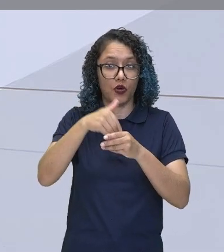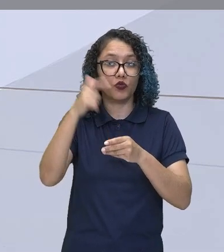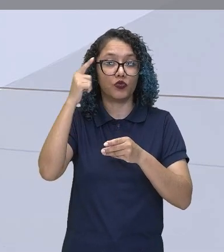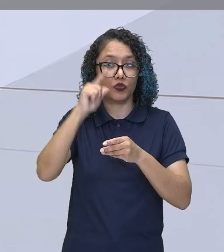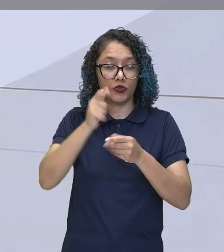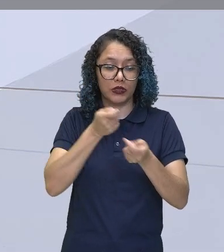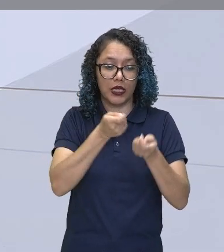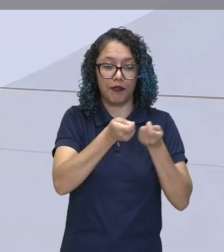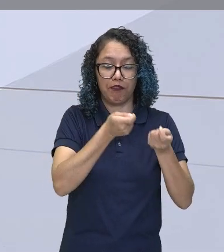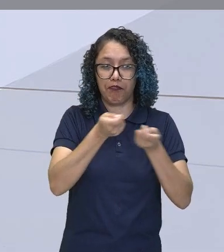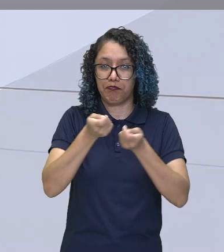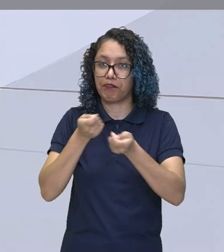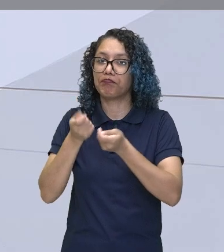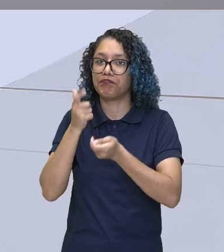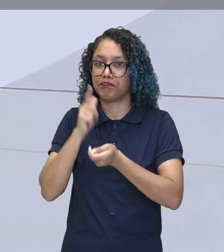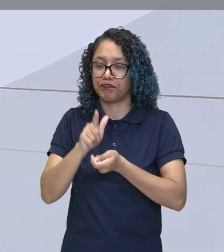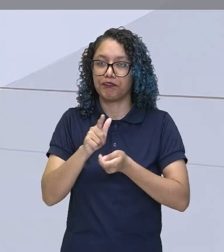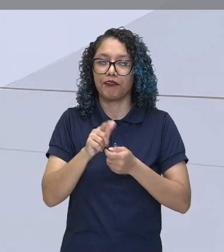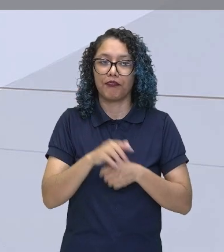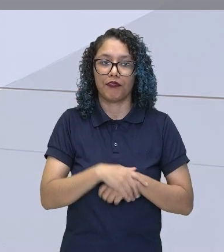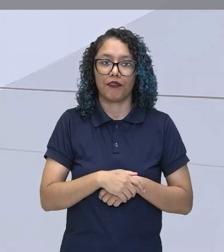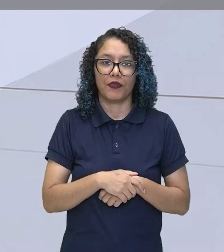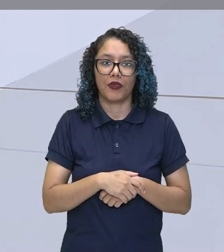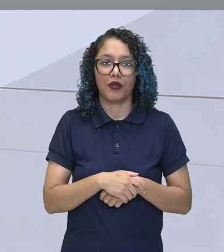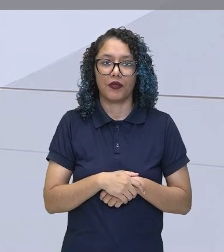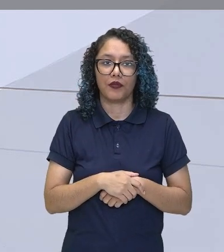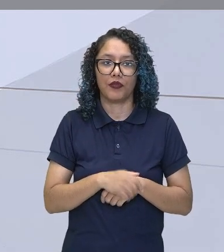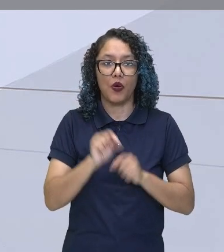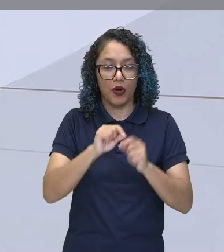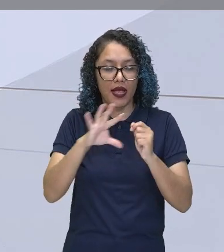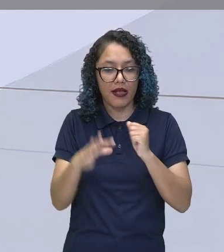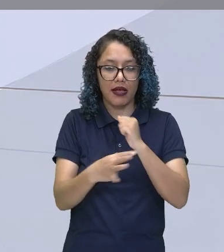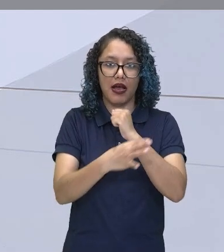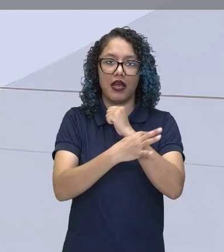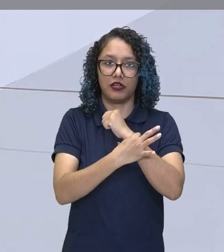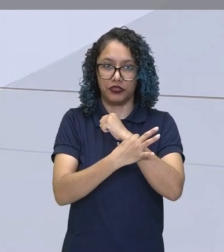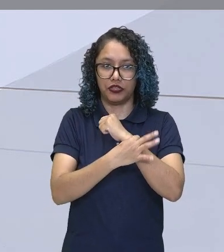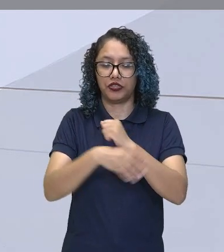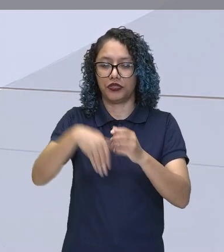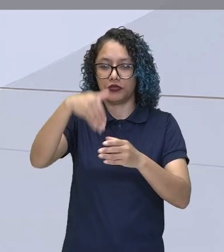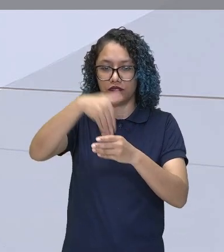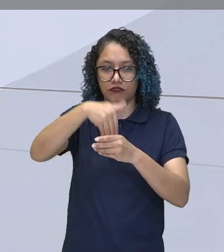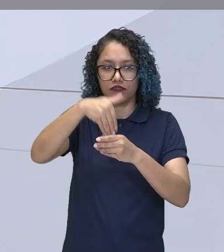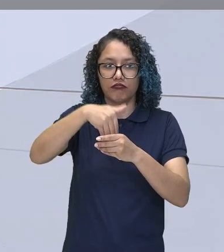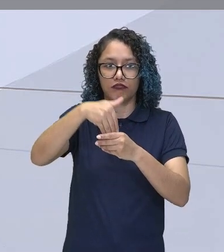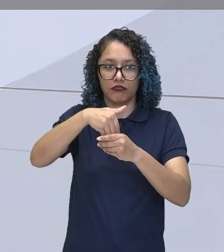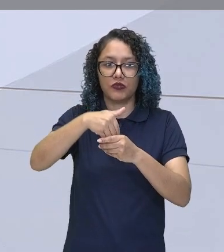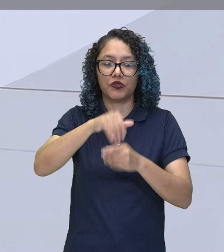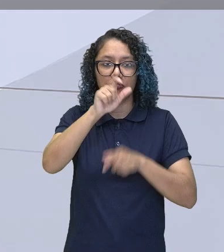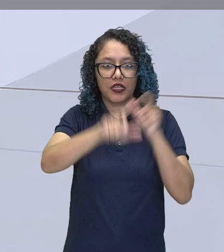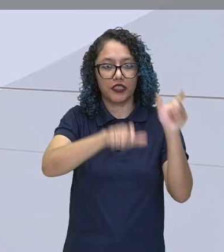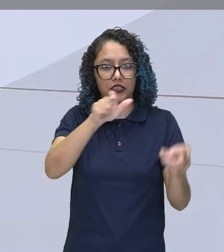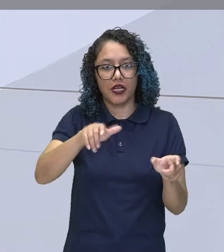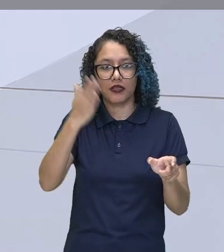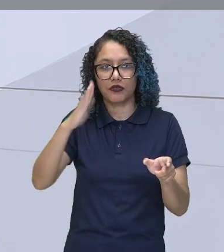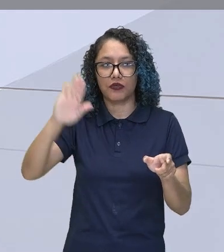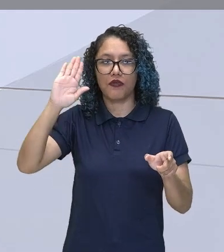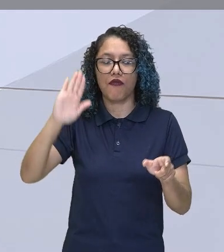controlar, para assegurar nas urnas a vitória dos seus candidatos em função